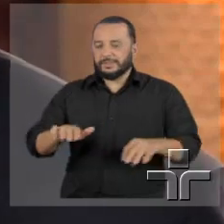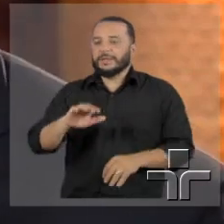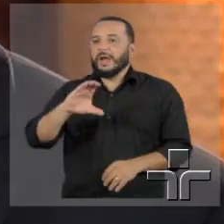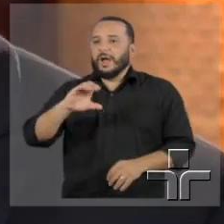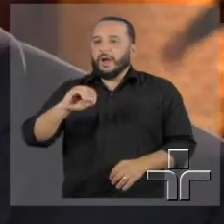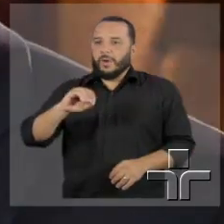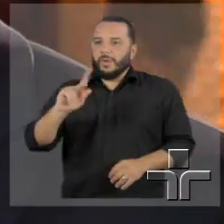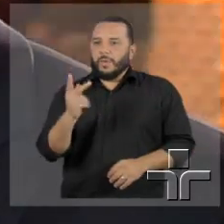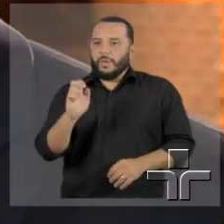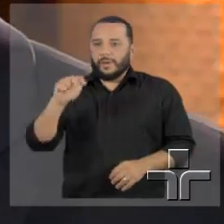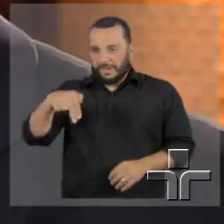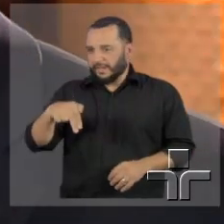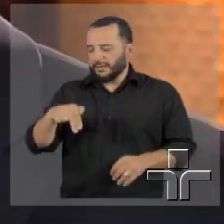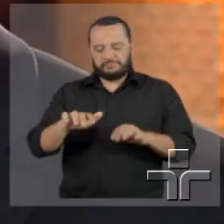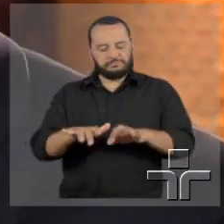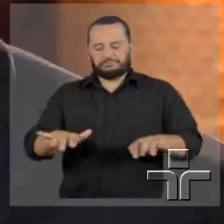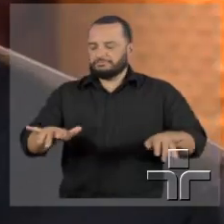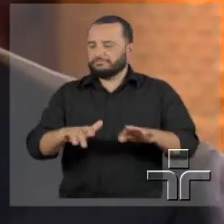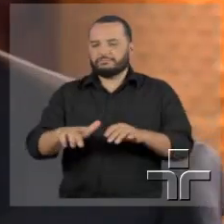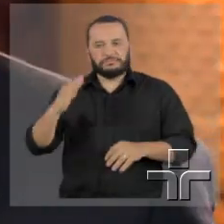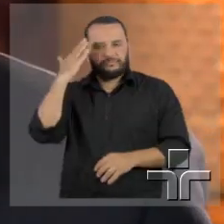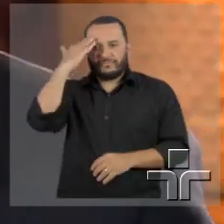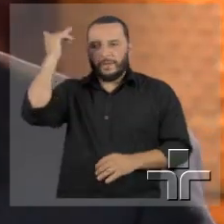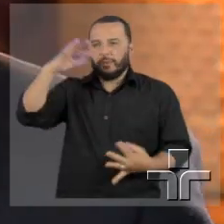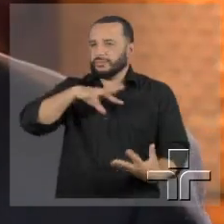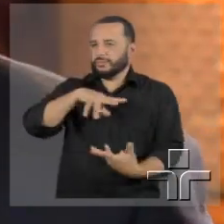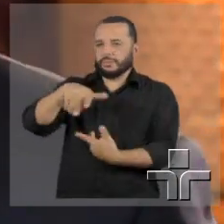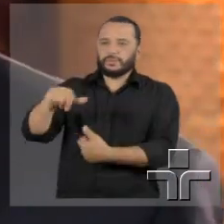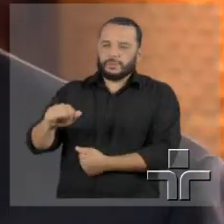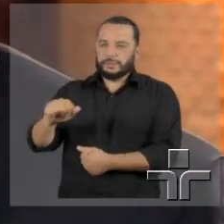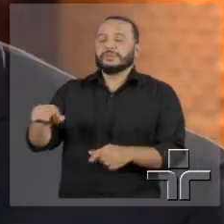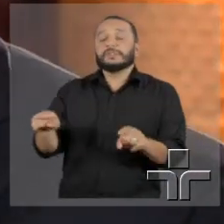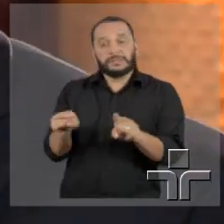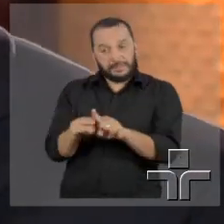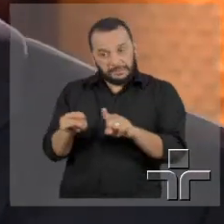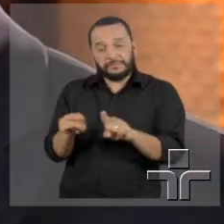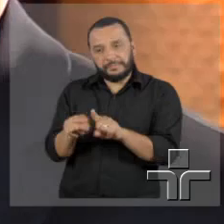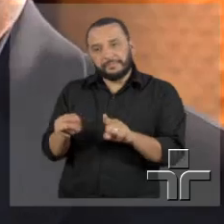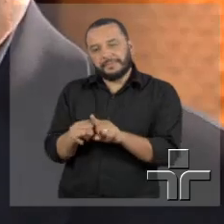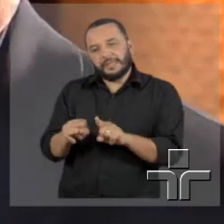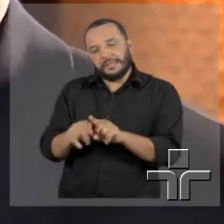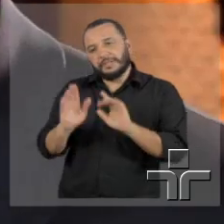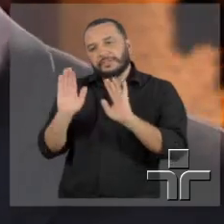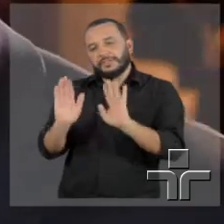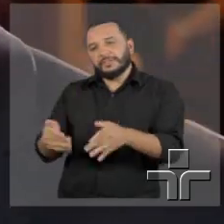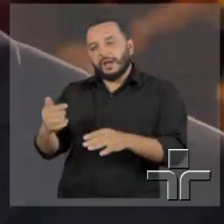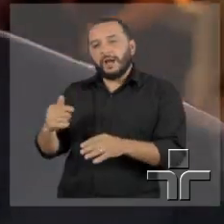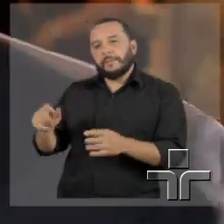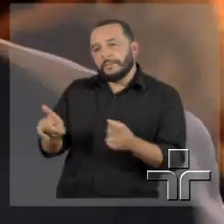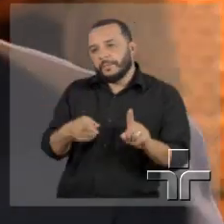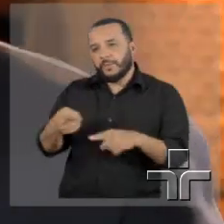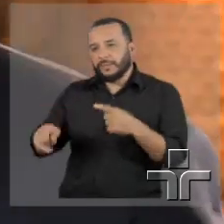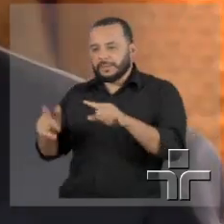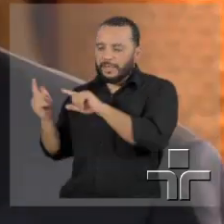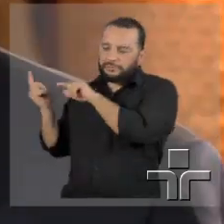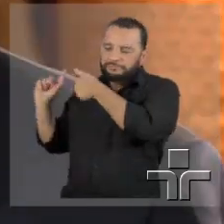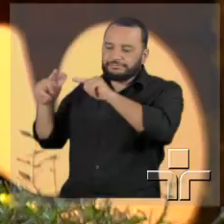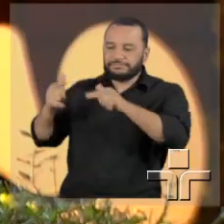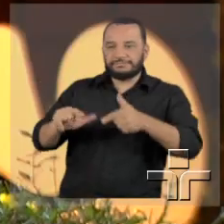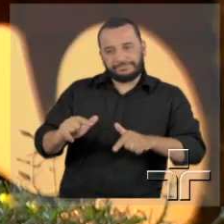Cohen, que é um dos maiores pianistas do mundo e um dos grandes nomes da música clássica brasileira e paulista.